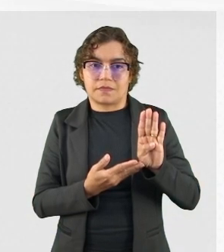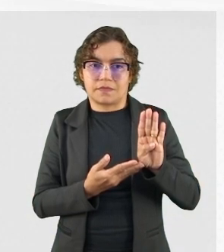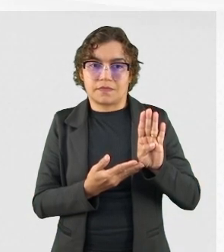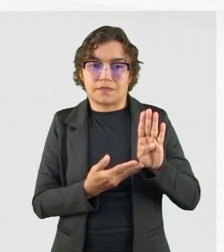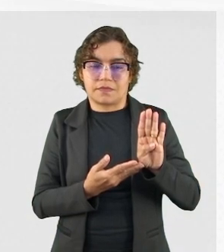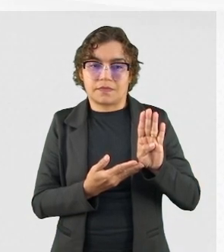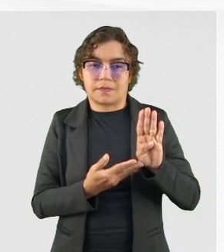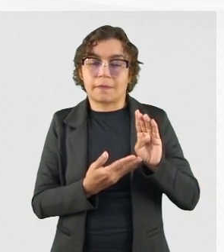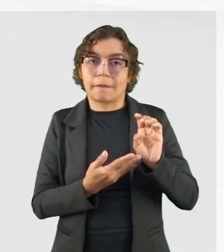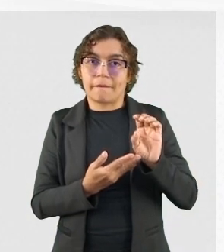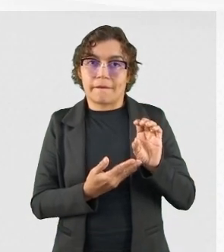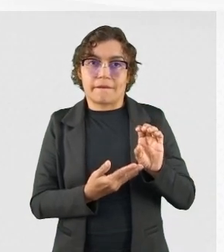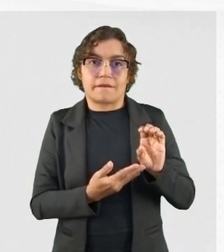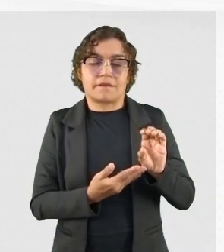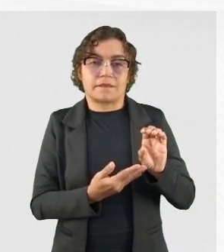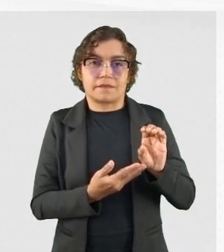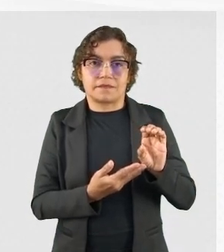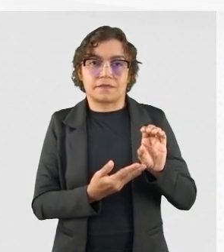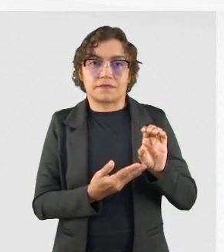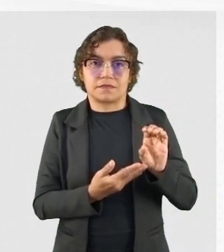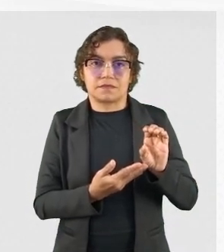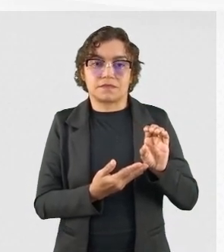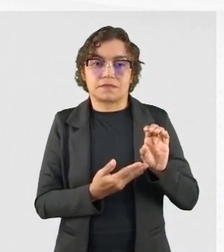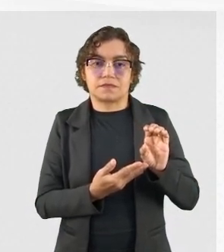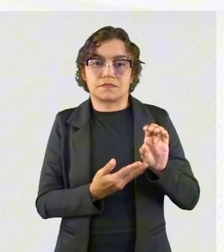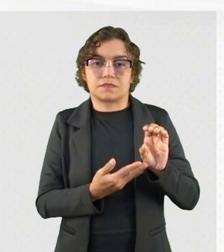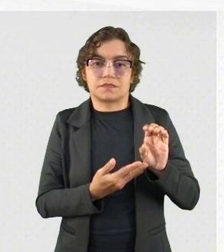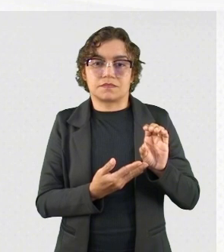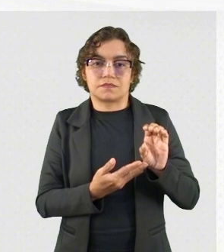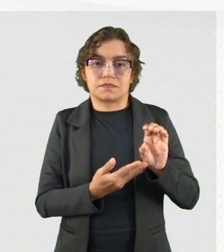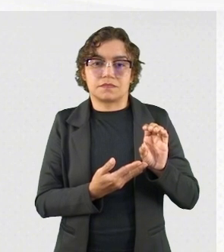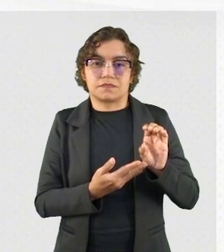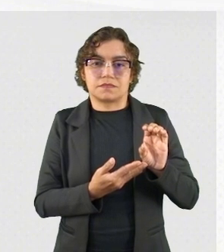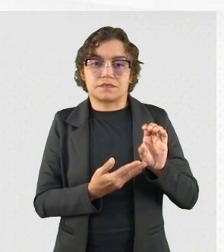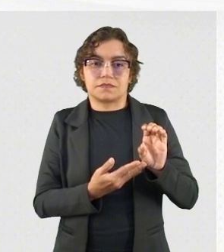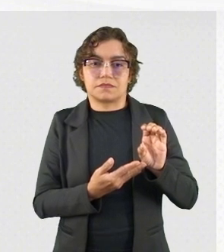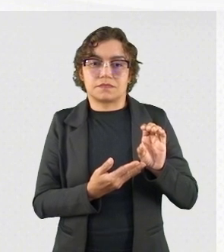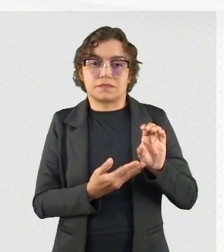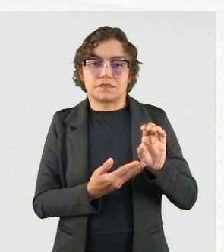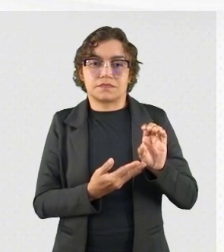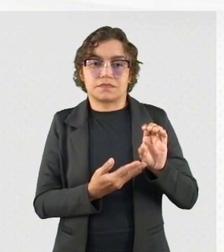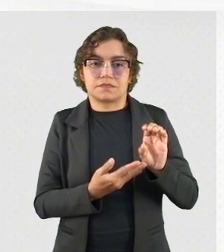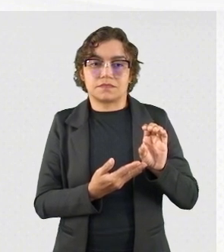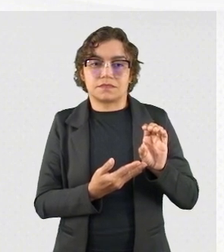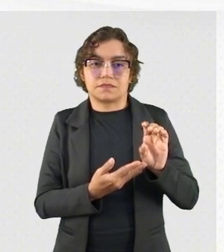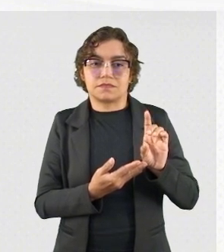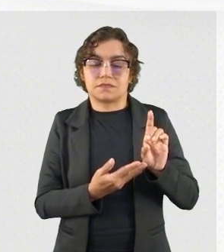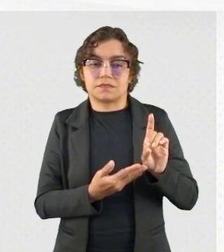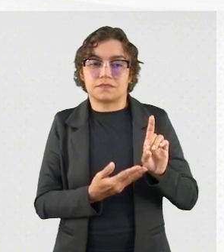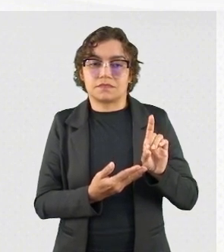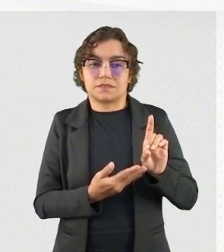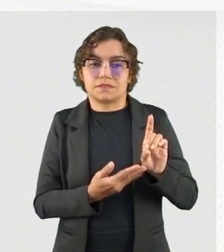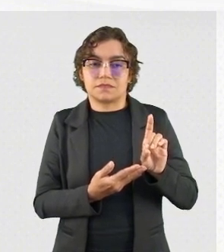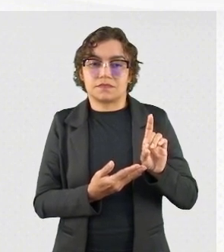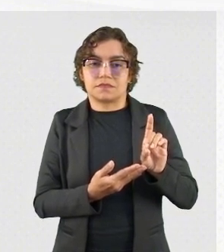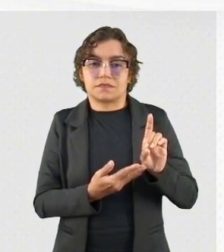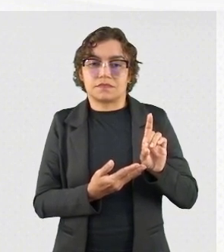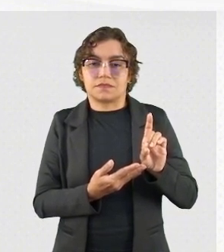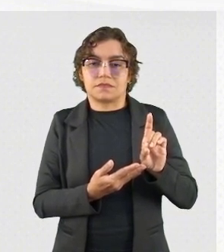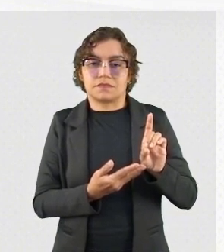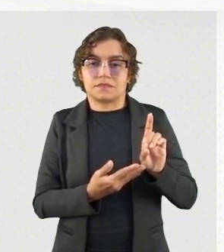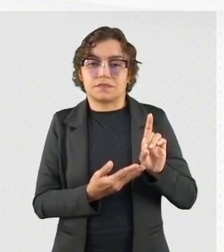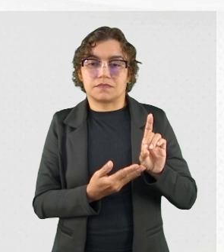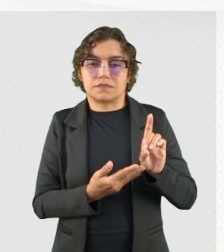Letra C, devido à crescente imigração de brasileiros que exploravam os seringais. Letra D, infusão na presença dos inúmeros